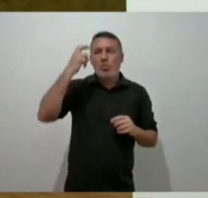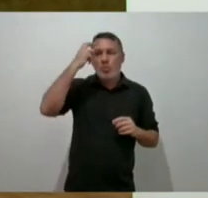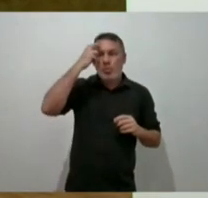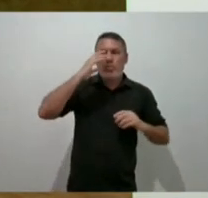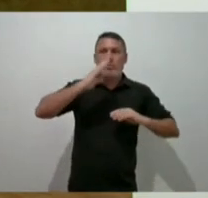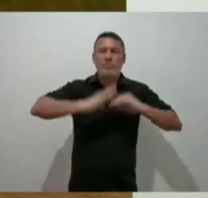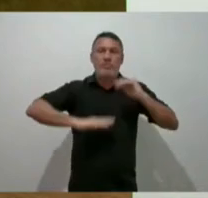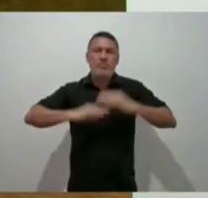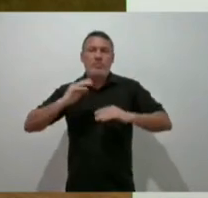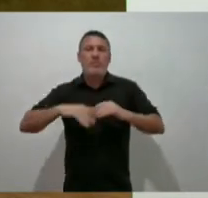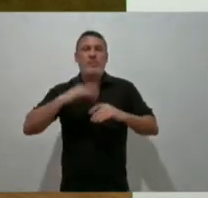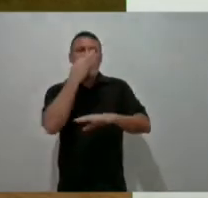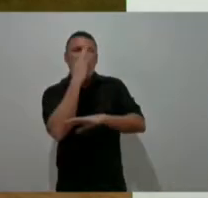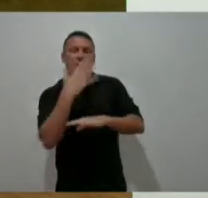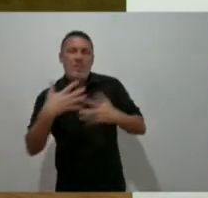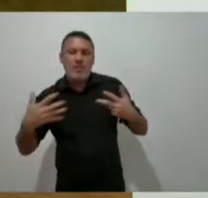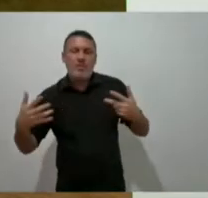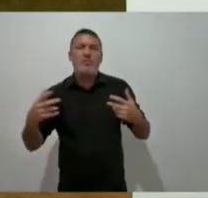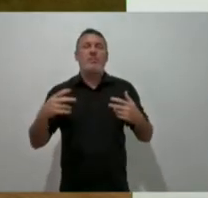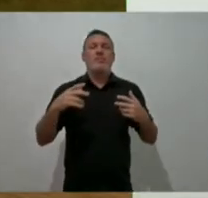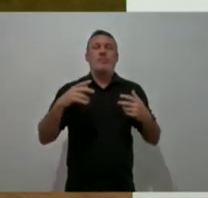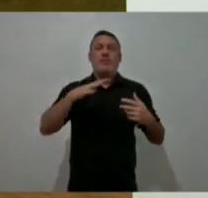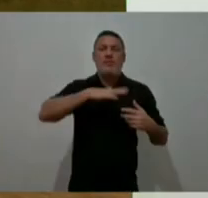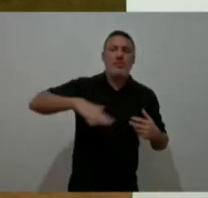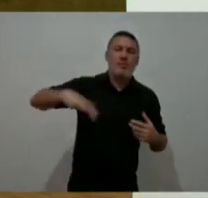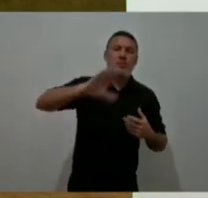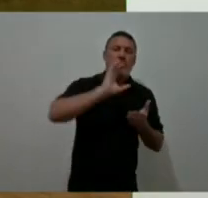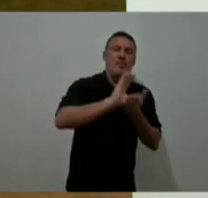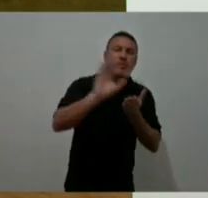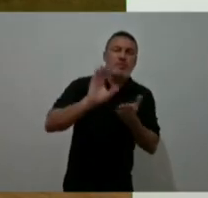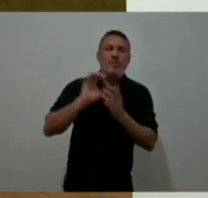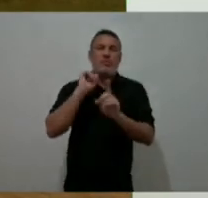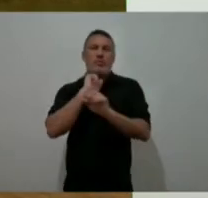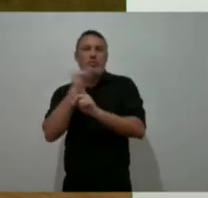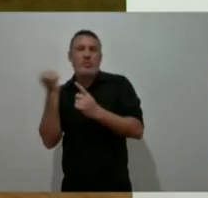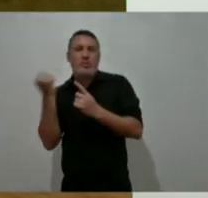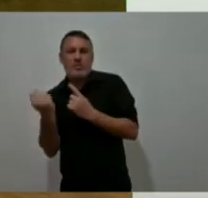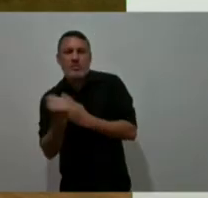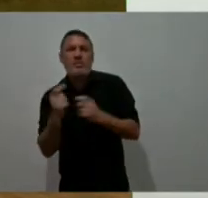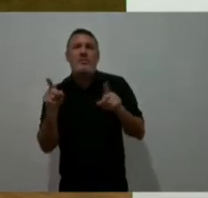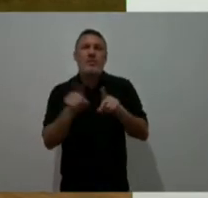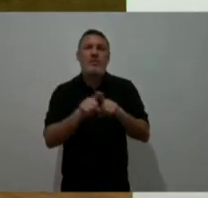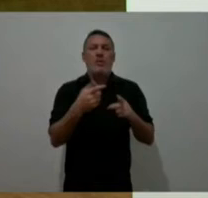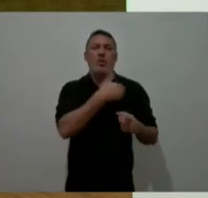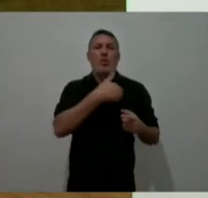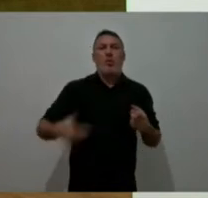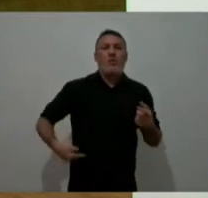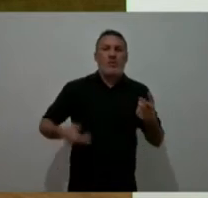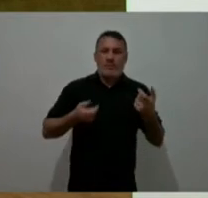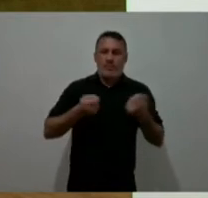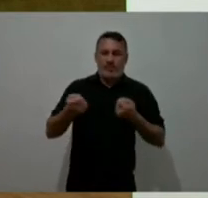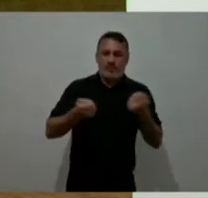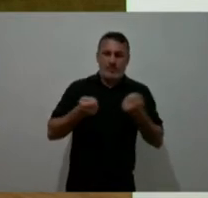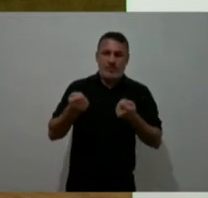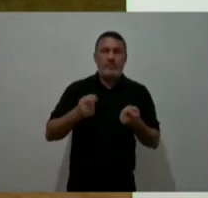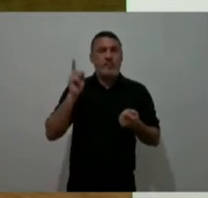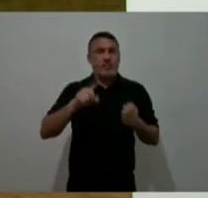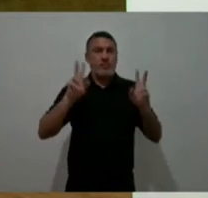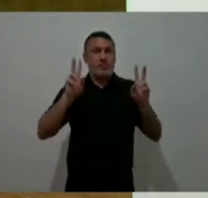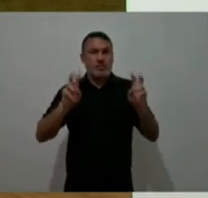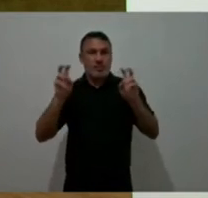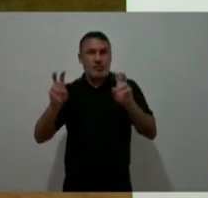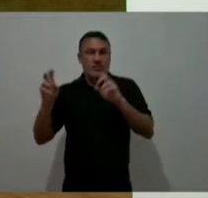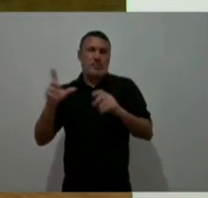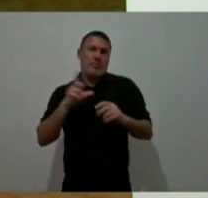trata de investimento na área social e que trata de governança. Esse é um tema que está totalmente